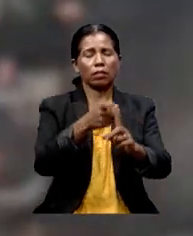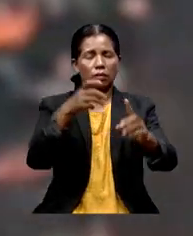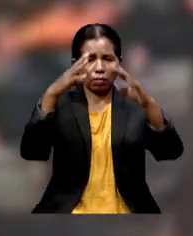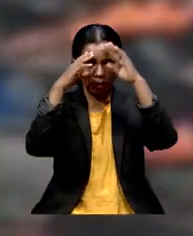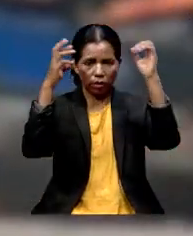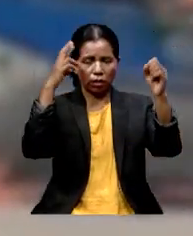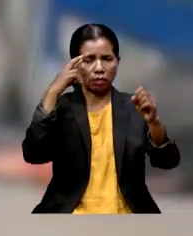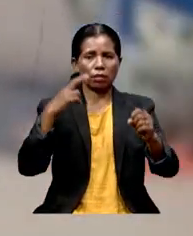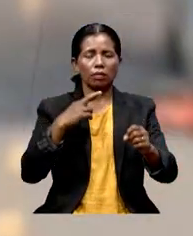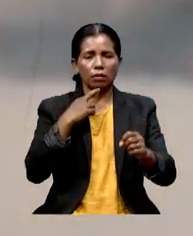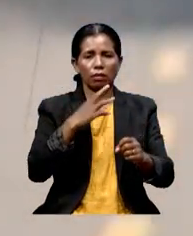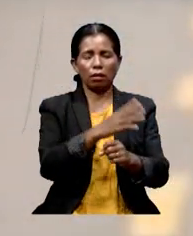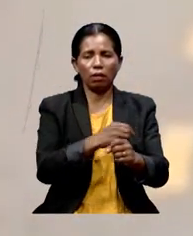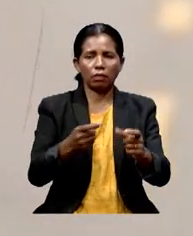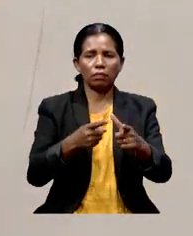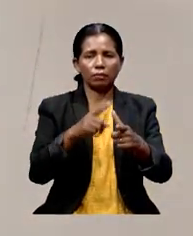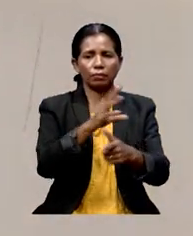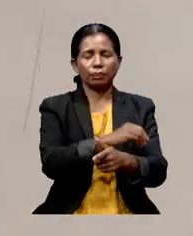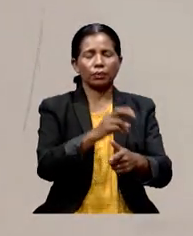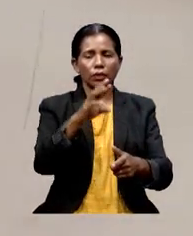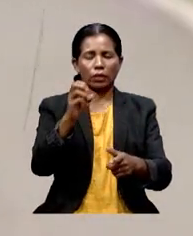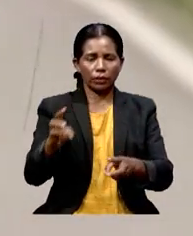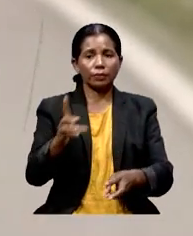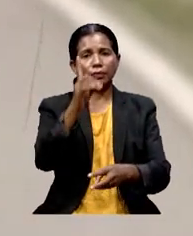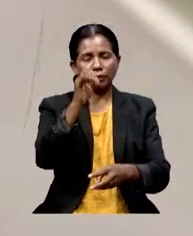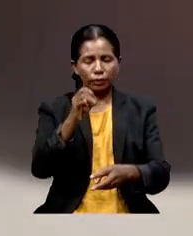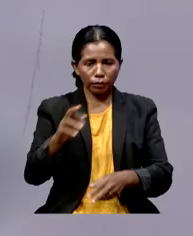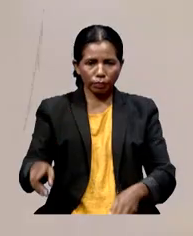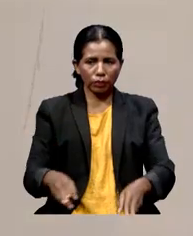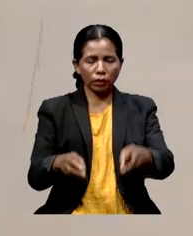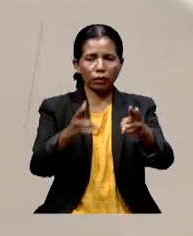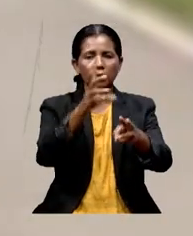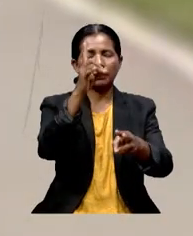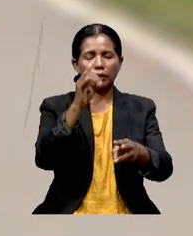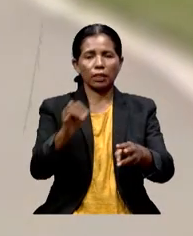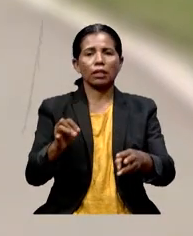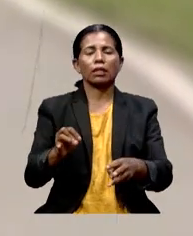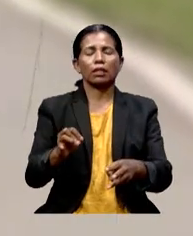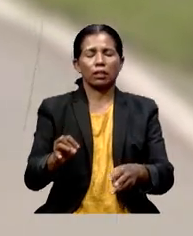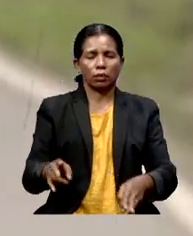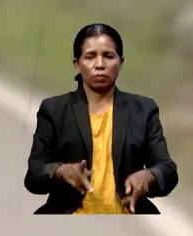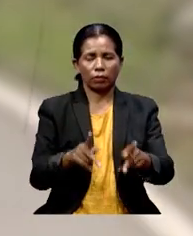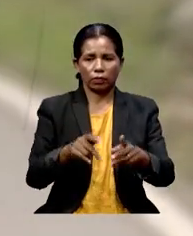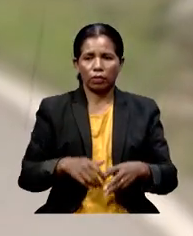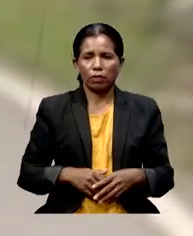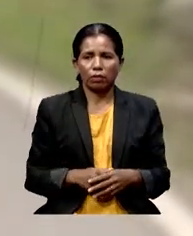presidente da República, José Ramos Horta, Horut Dili Kupan, no Kupandili, equipa cobertura, GMN.